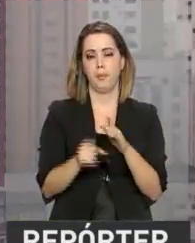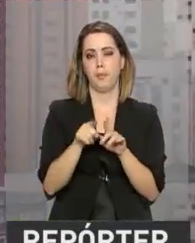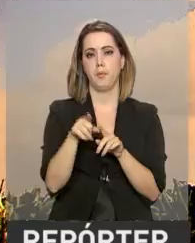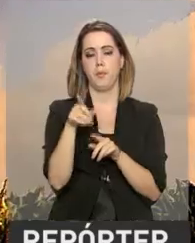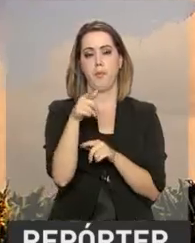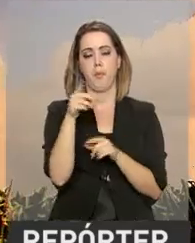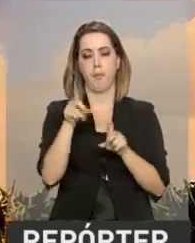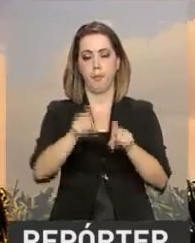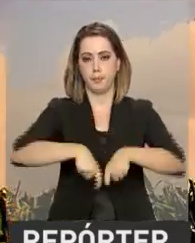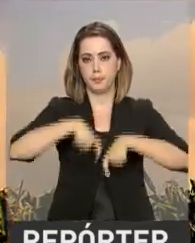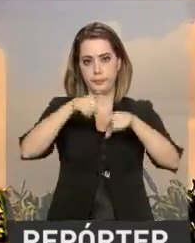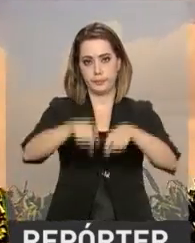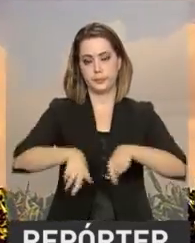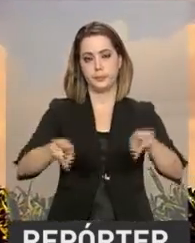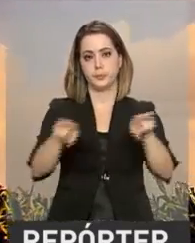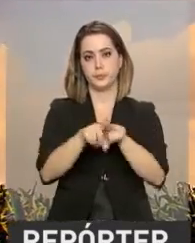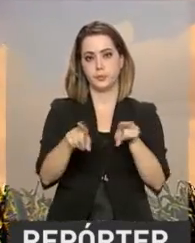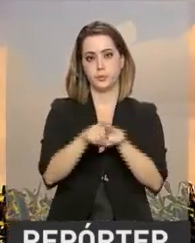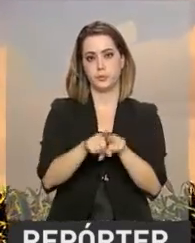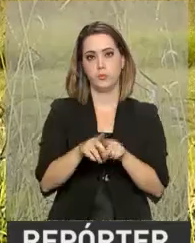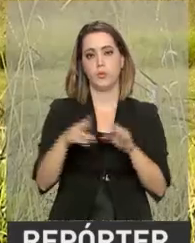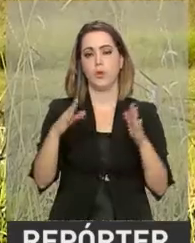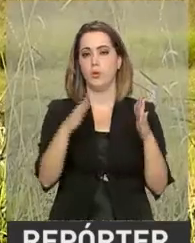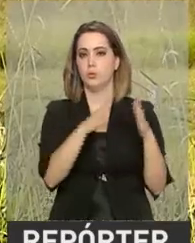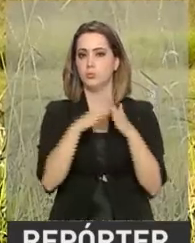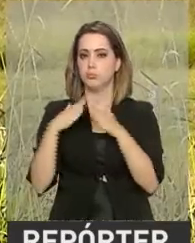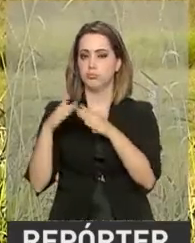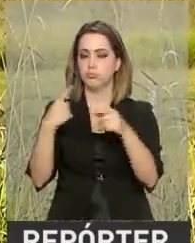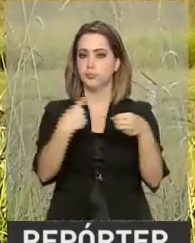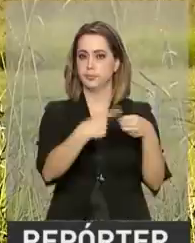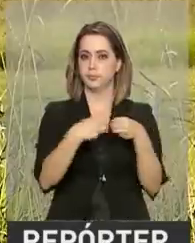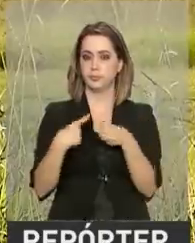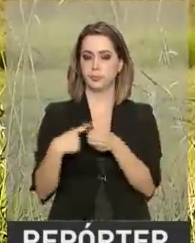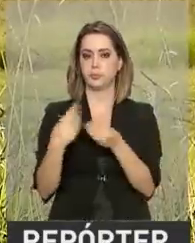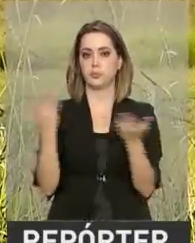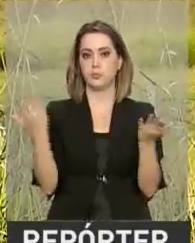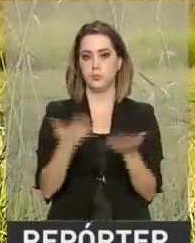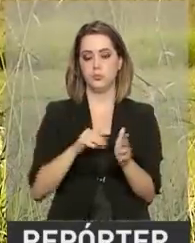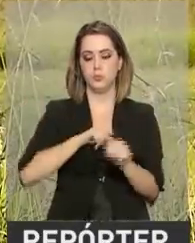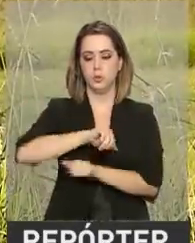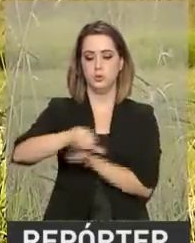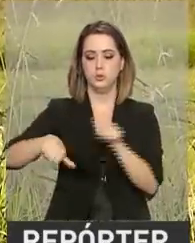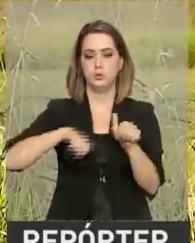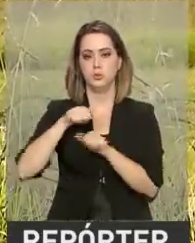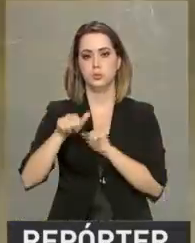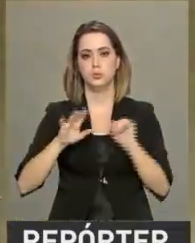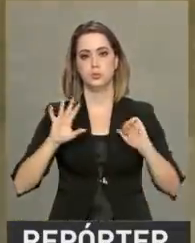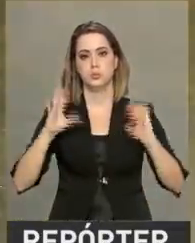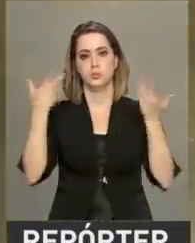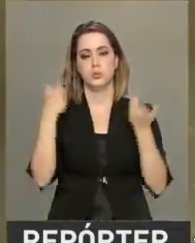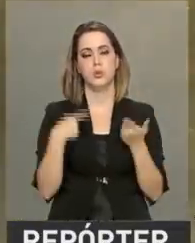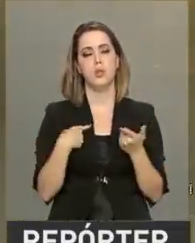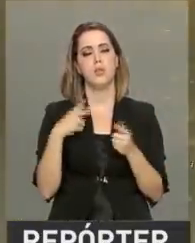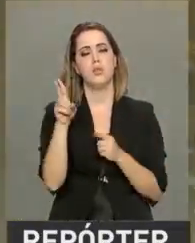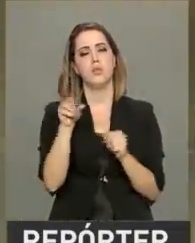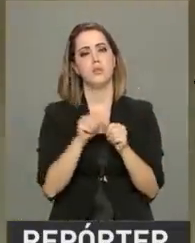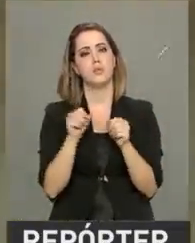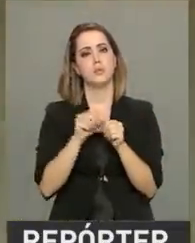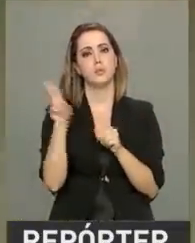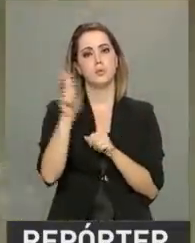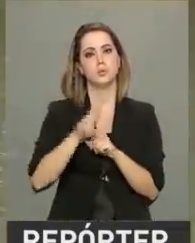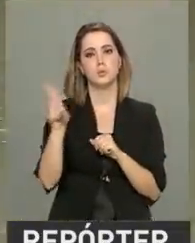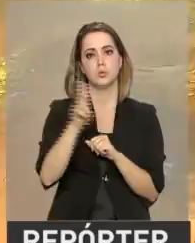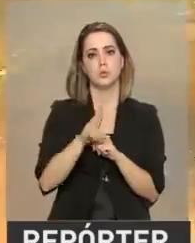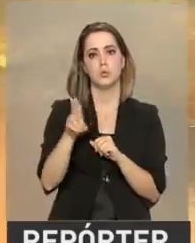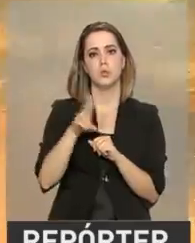cidades em tempos de mudança climática uma estratégia é promover o uso racional e sustentável da